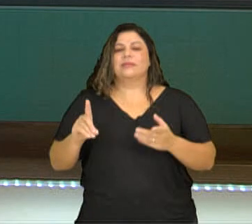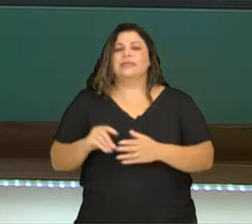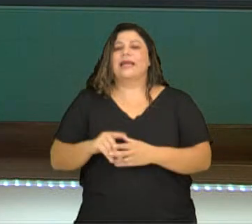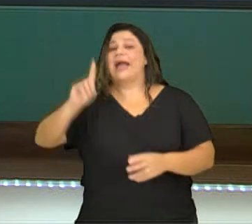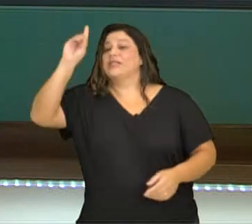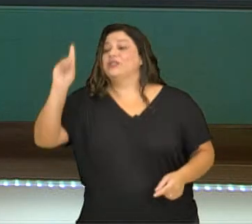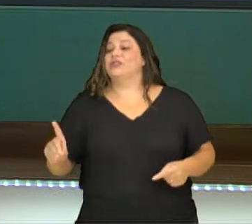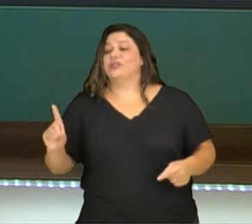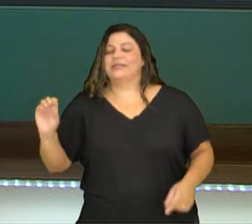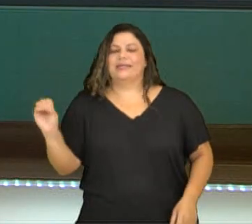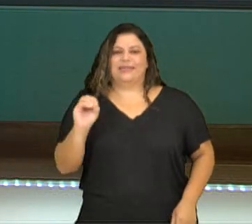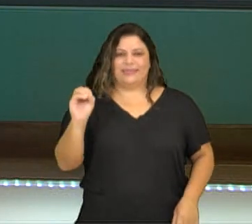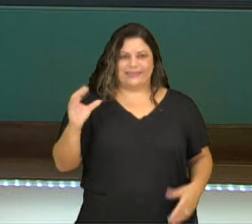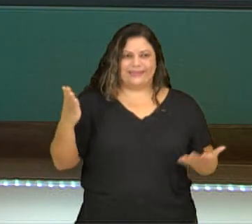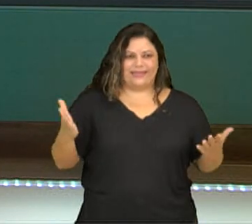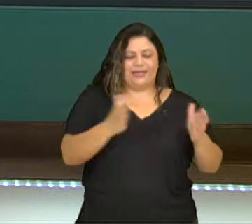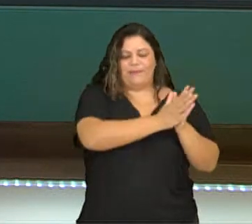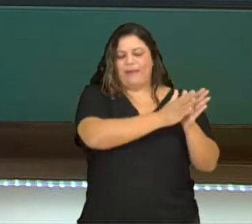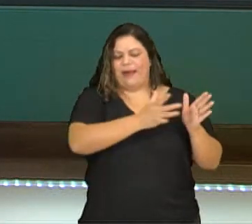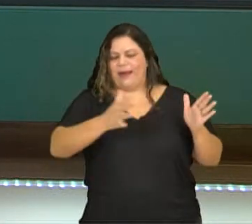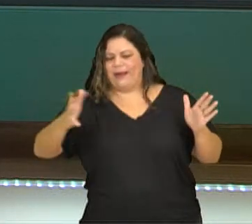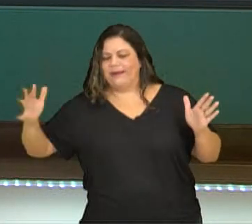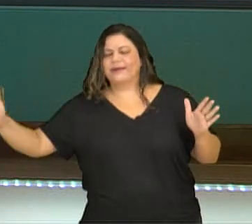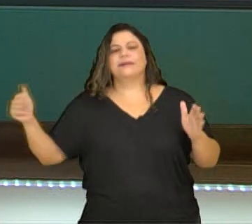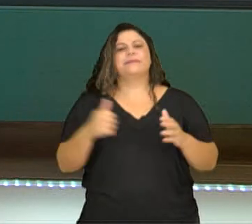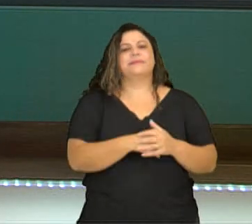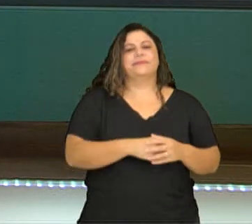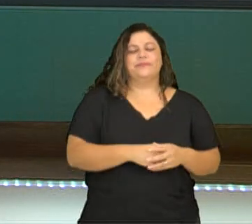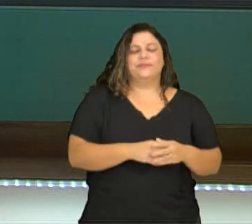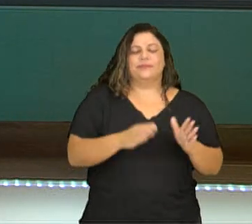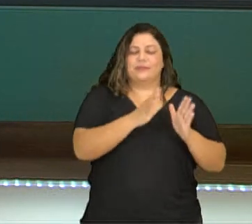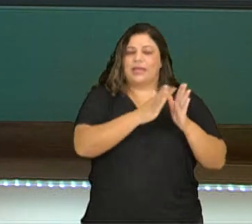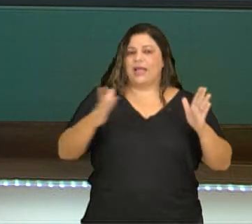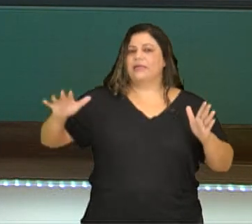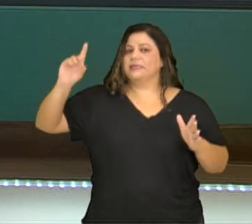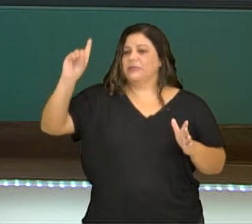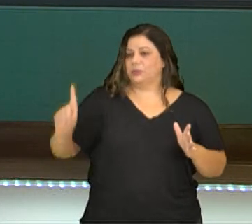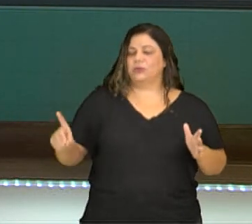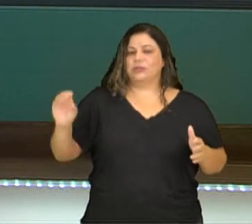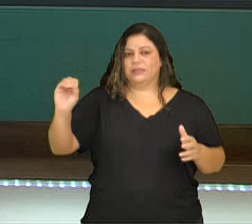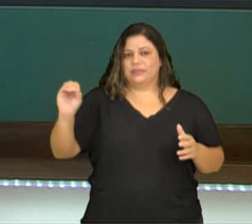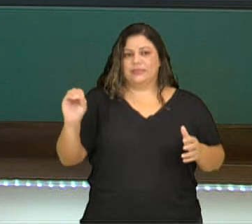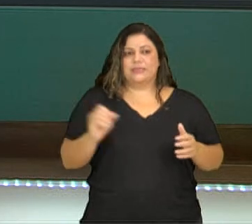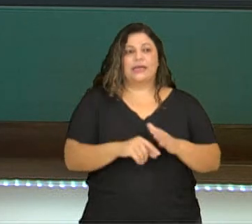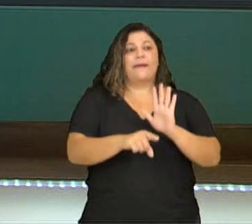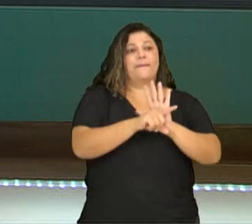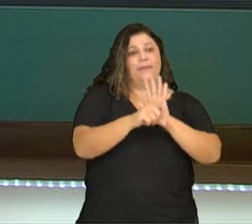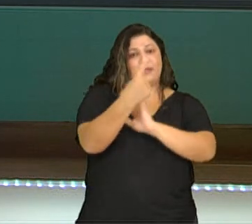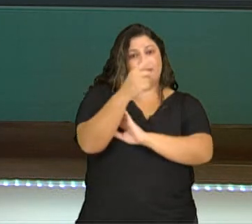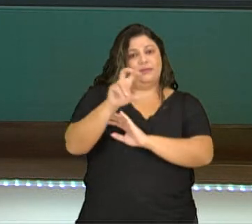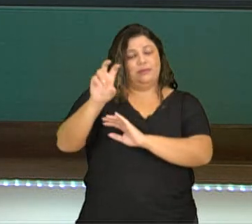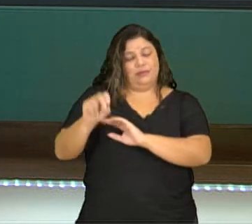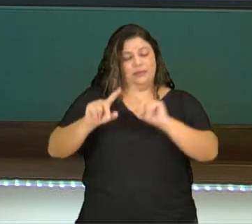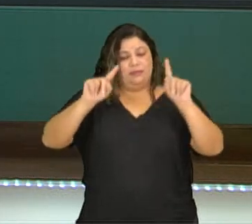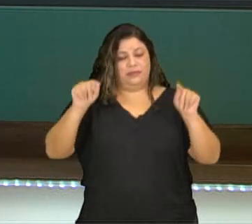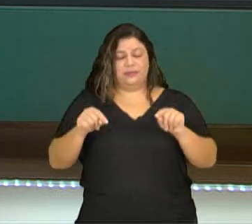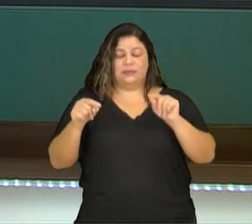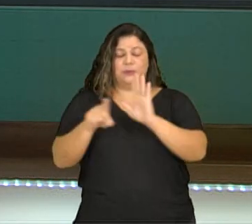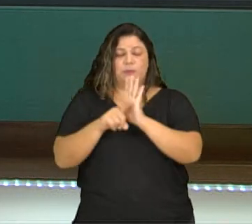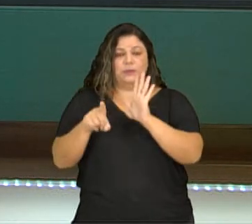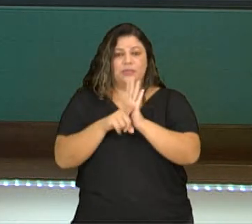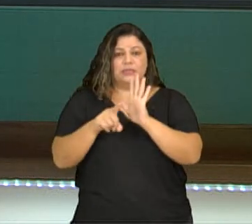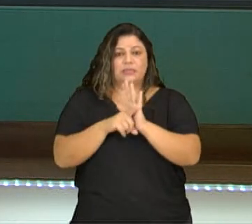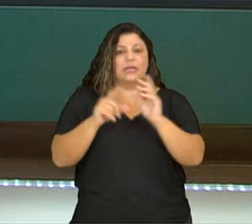certo? 230 casas à direita de zero. E o menos 150, por ser